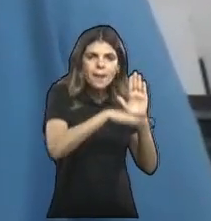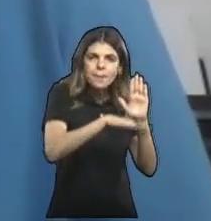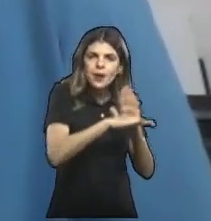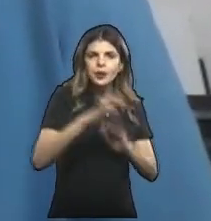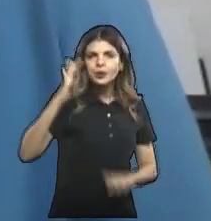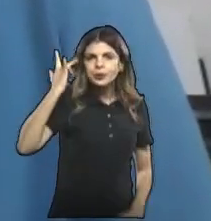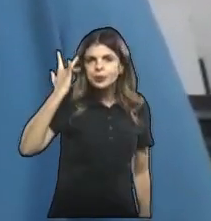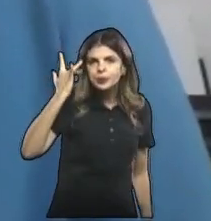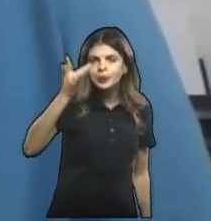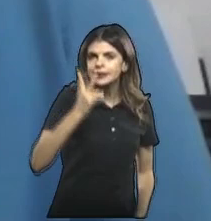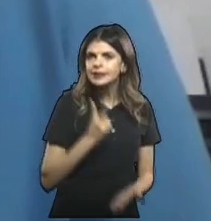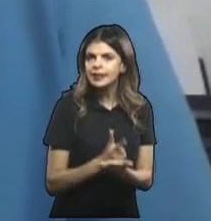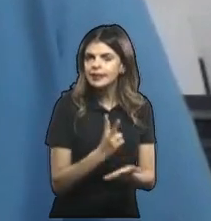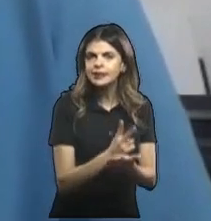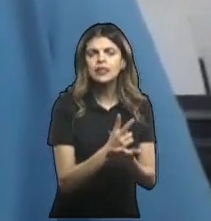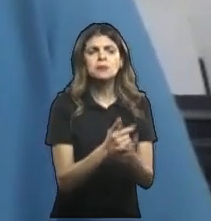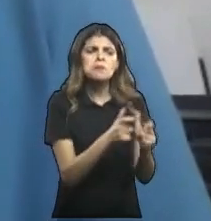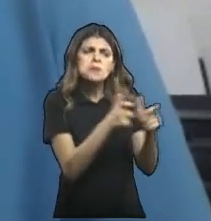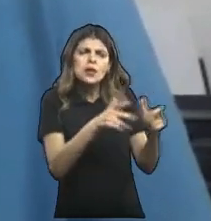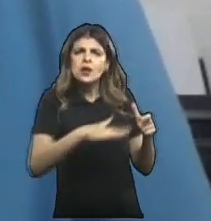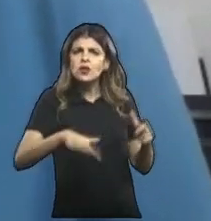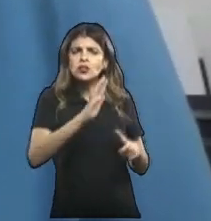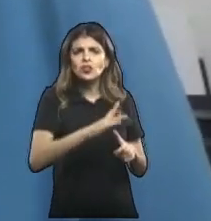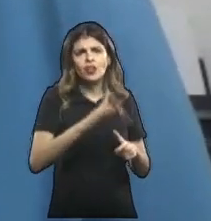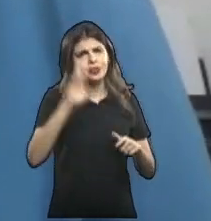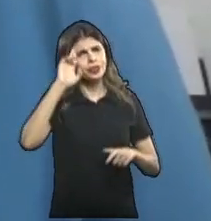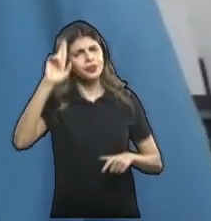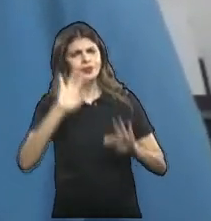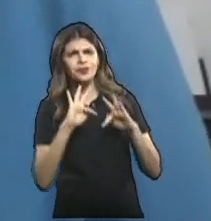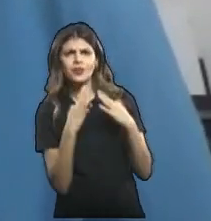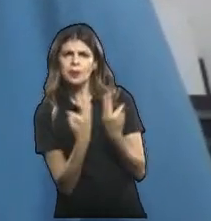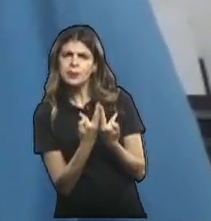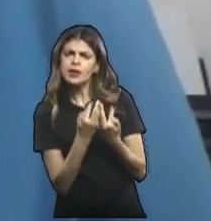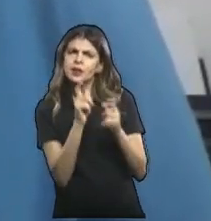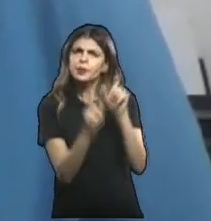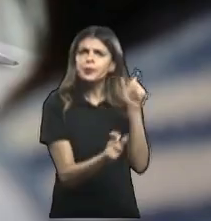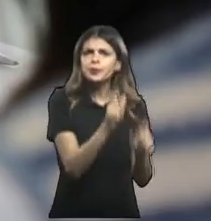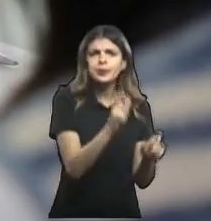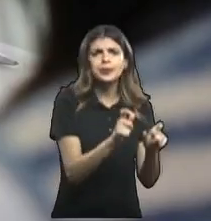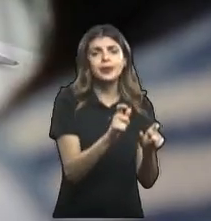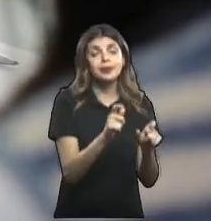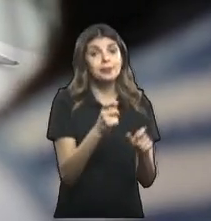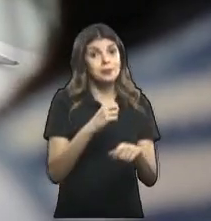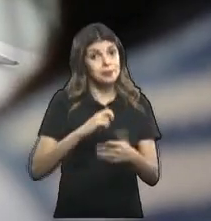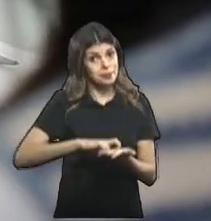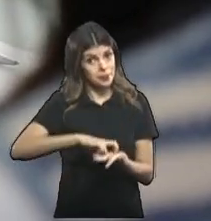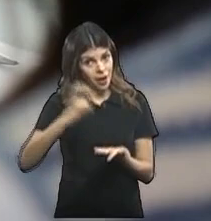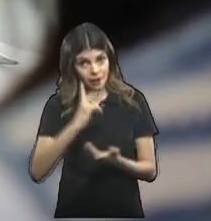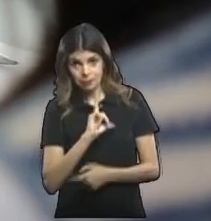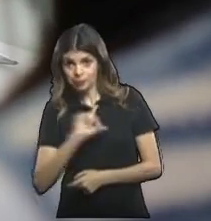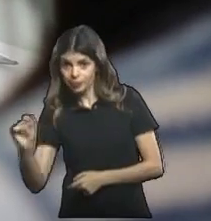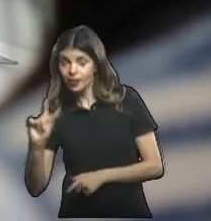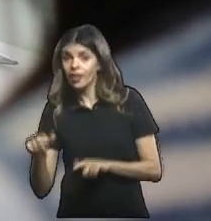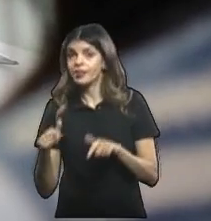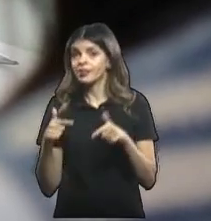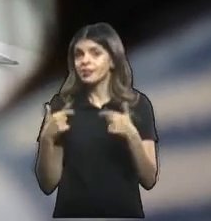dia, né? Muitos chefes de famílias que saem de manhã para